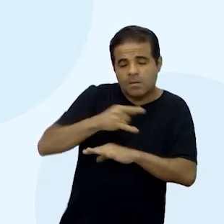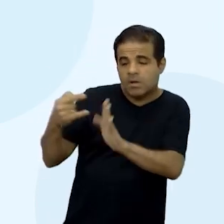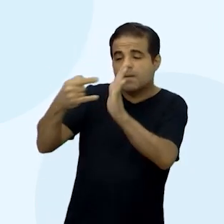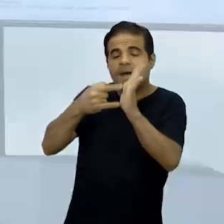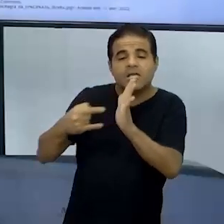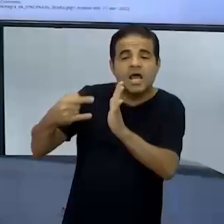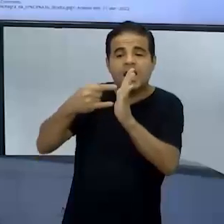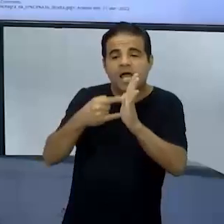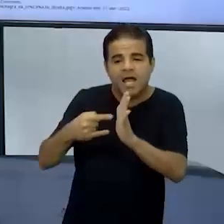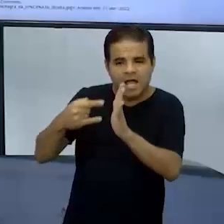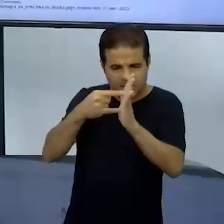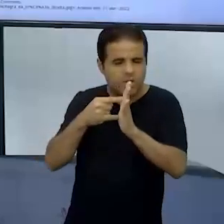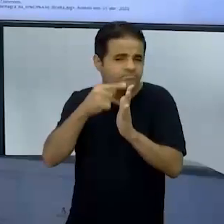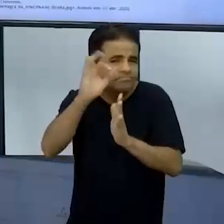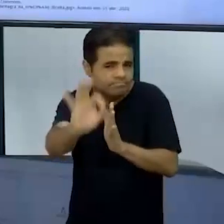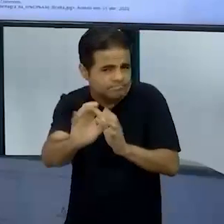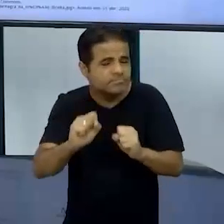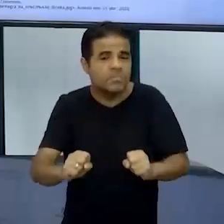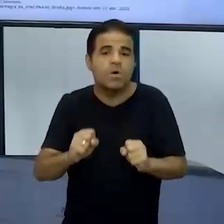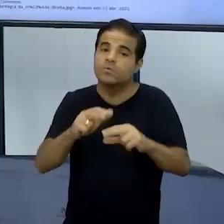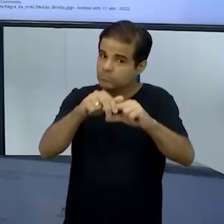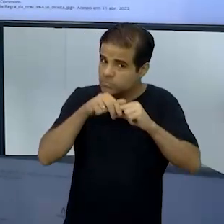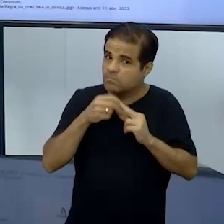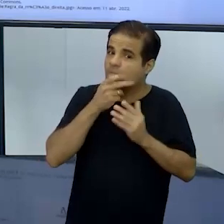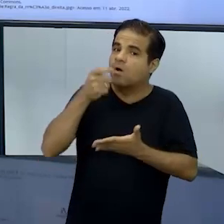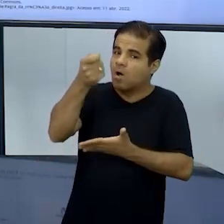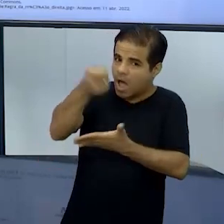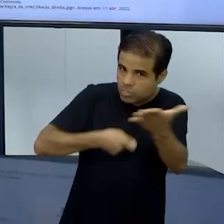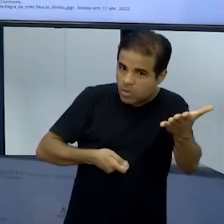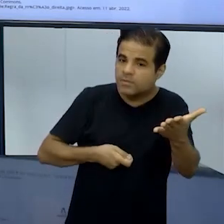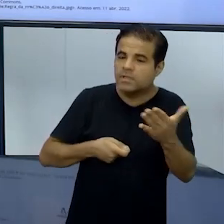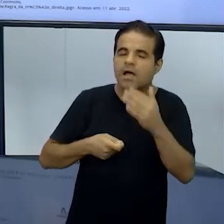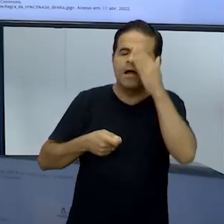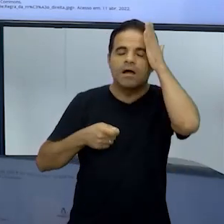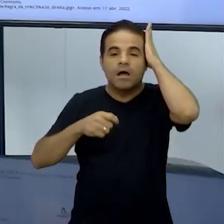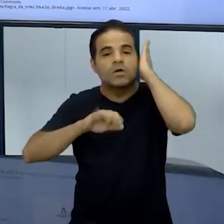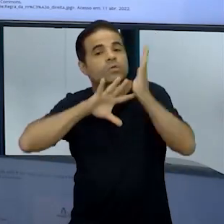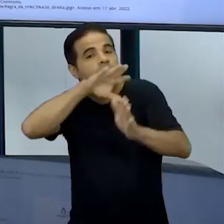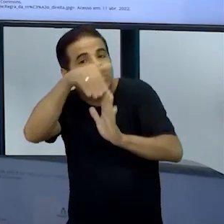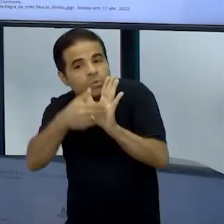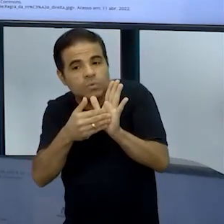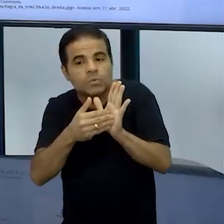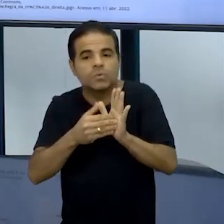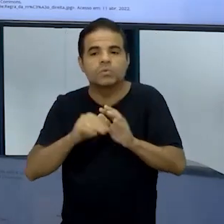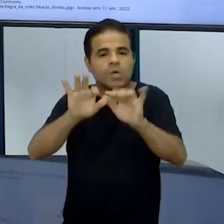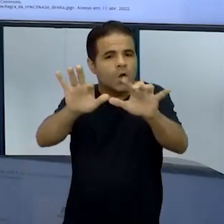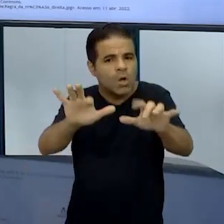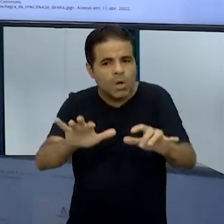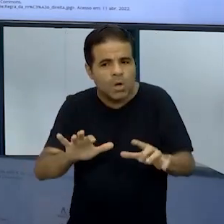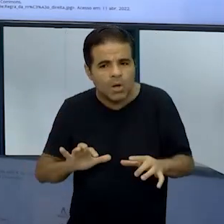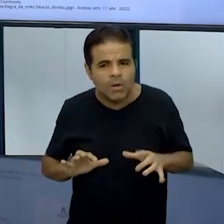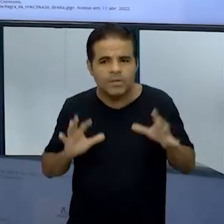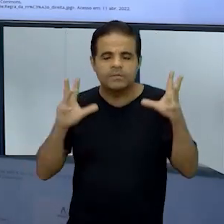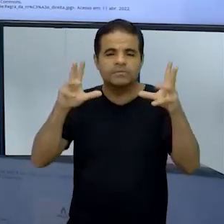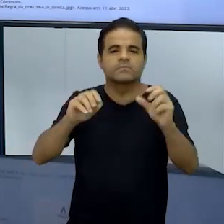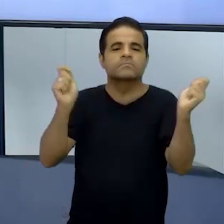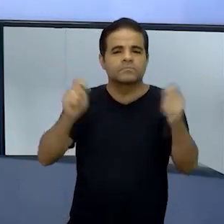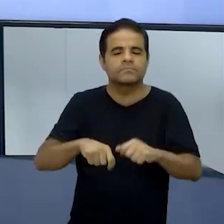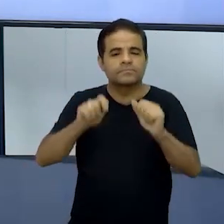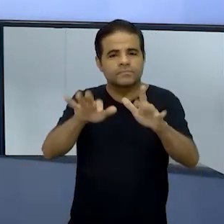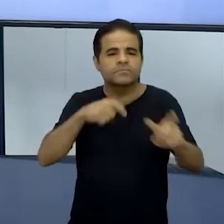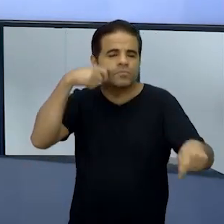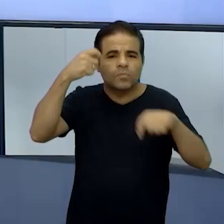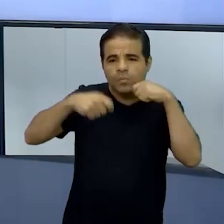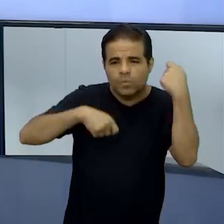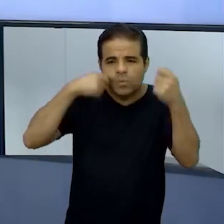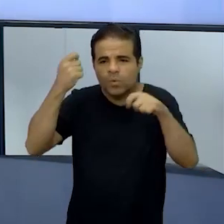ali no caso, certo? Então, por isso que é bom estar anotando tudo que a gente fizer aqui. Anotem aí, porque pode cair nos